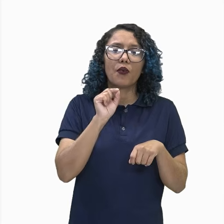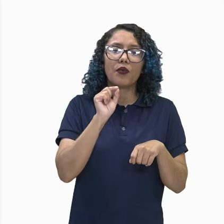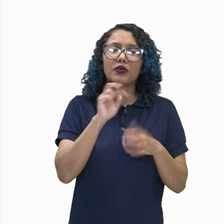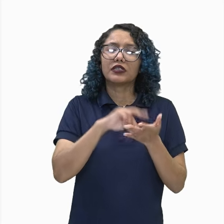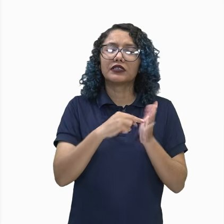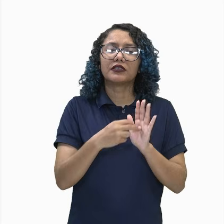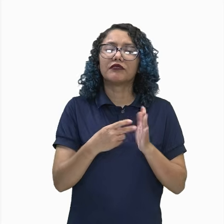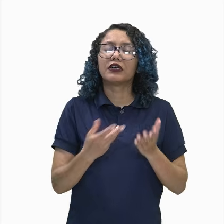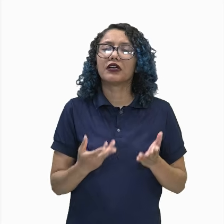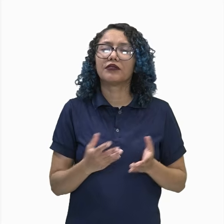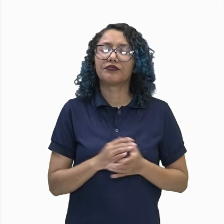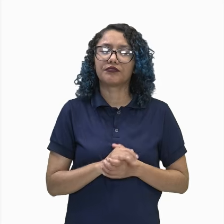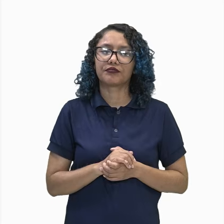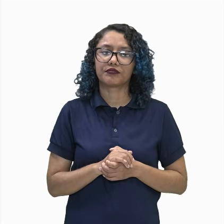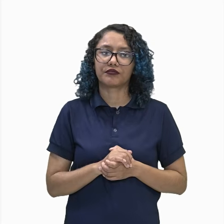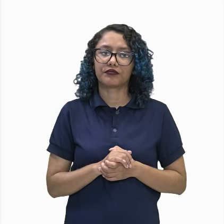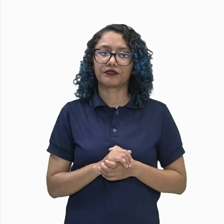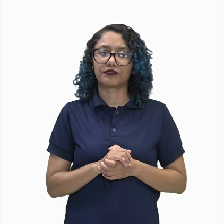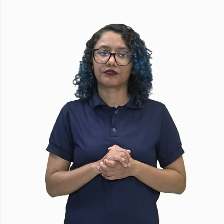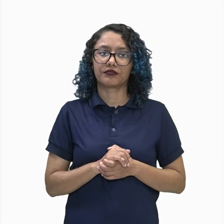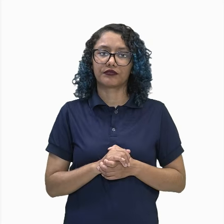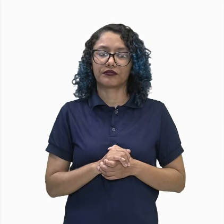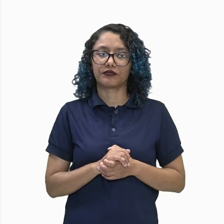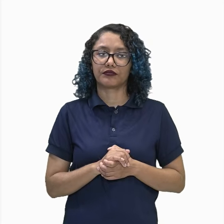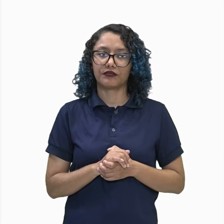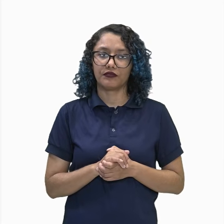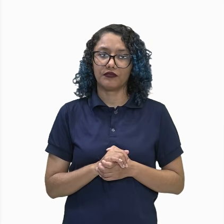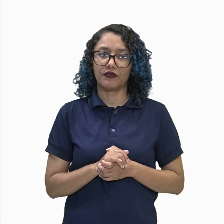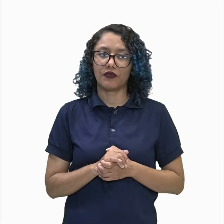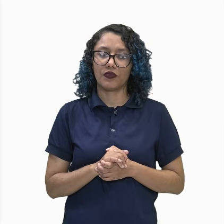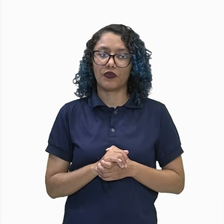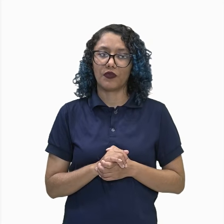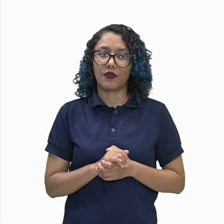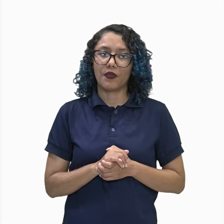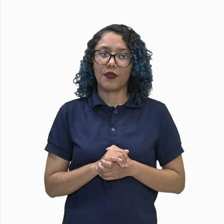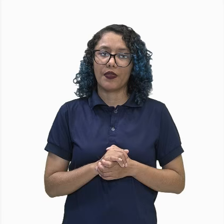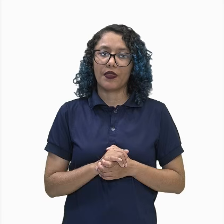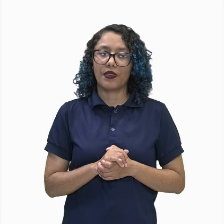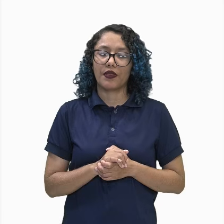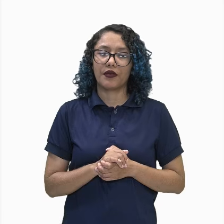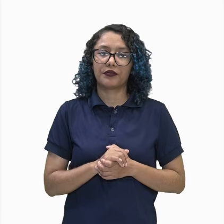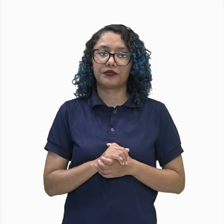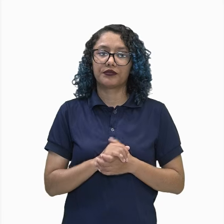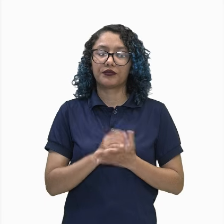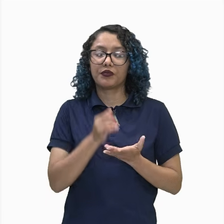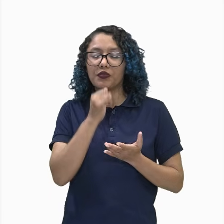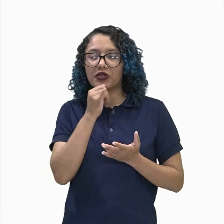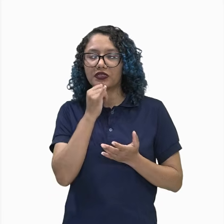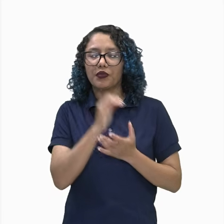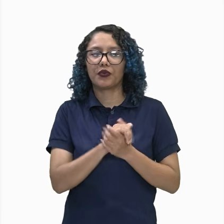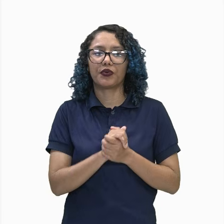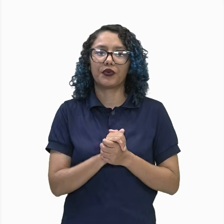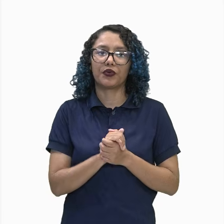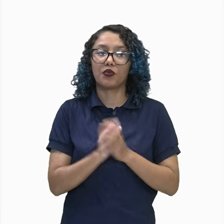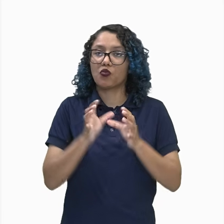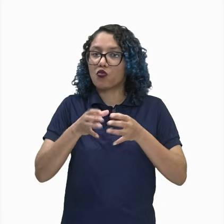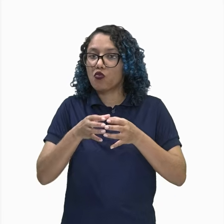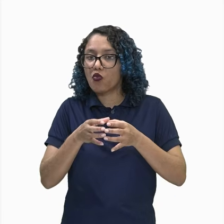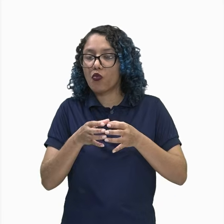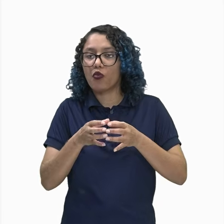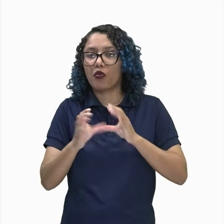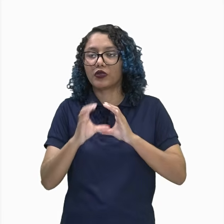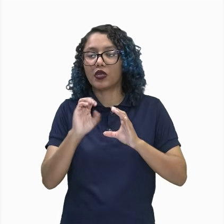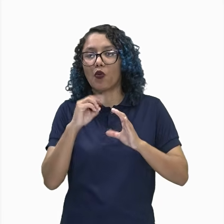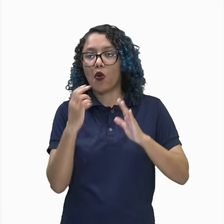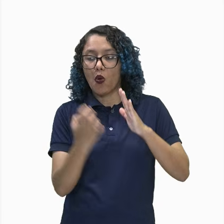significa aquilo que cada grupo de comunicação, e aí podemos pensar na forma de uma empresa, né? Aquilo que cada um desses